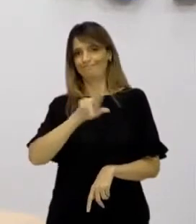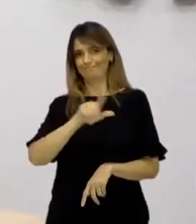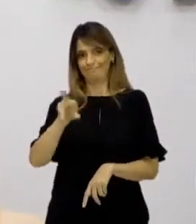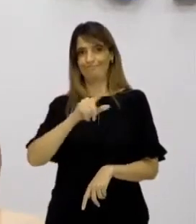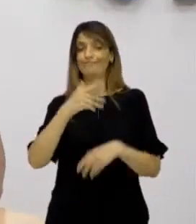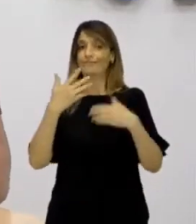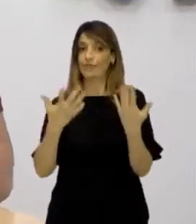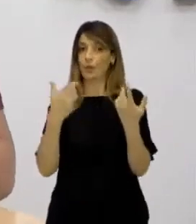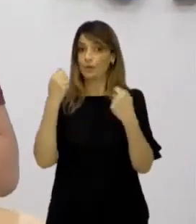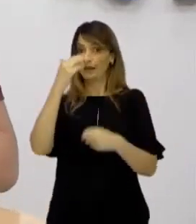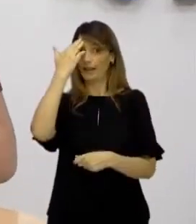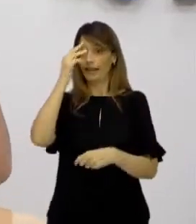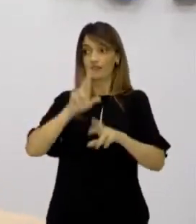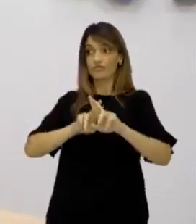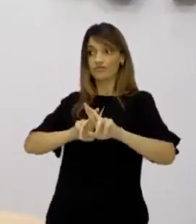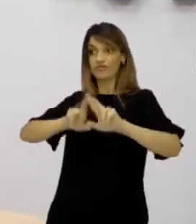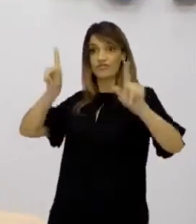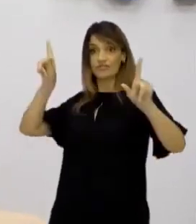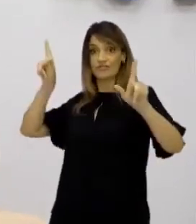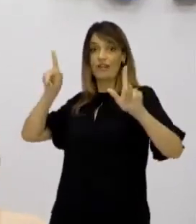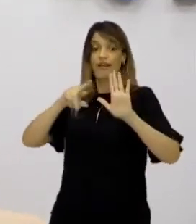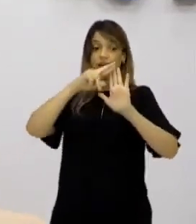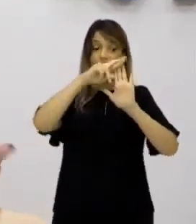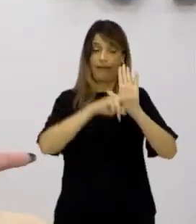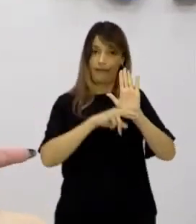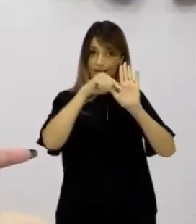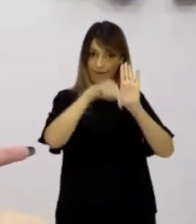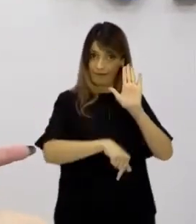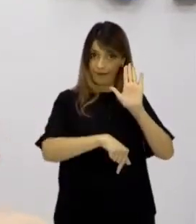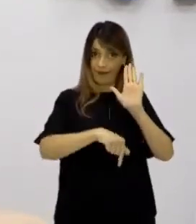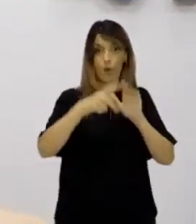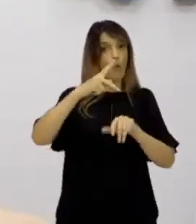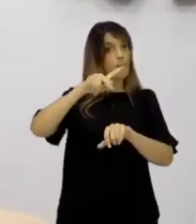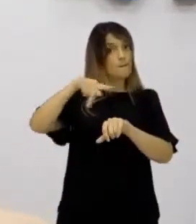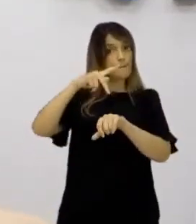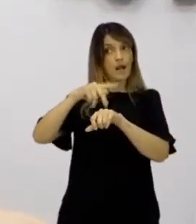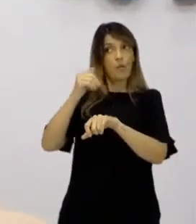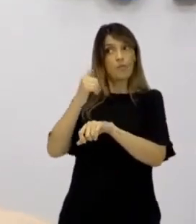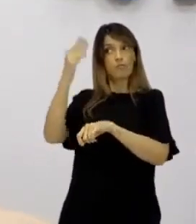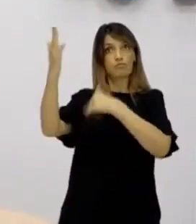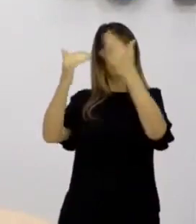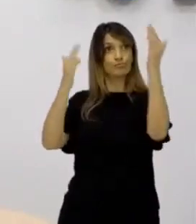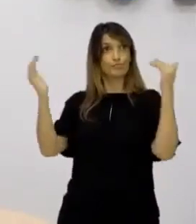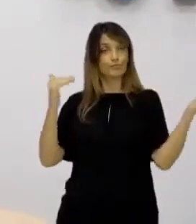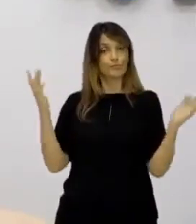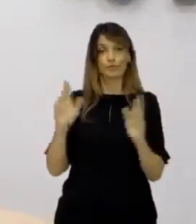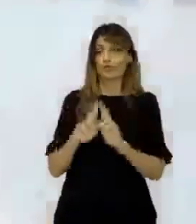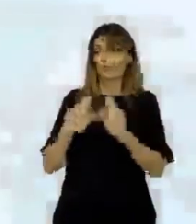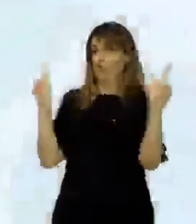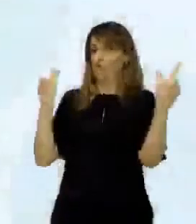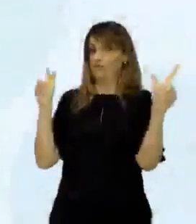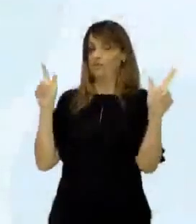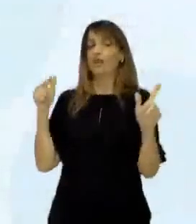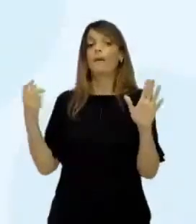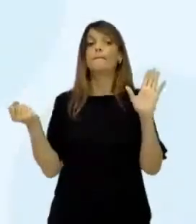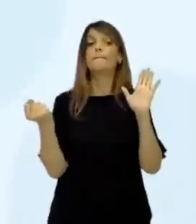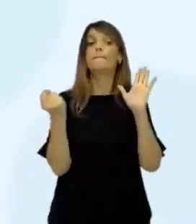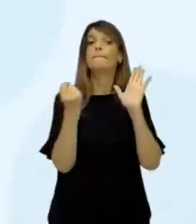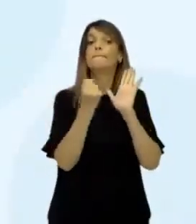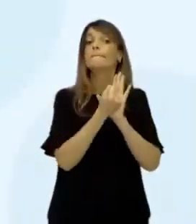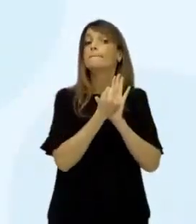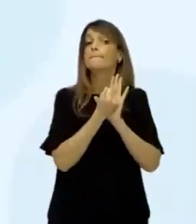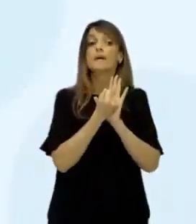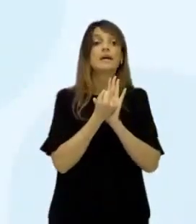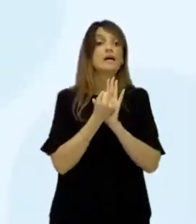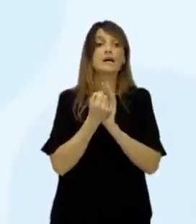essa diferença, porque o que é regra aqui pode não ser regra em outro país, tá? E aí, esse Marco Civil da Internet, a ideia dele